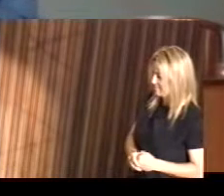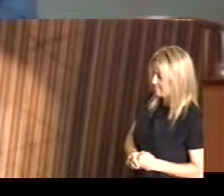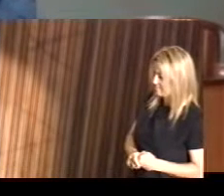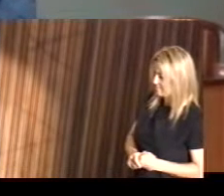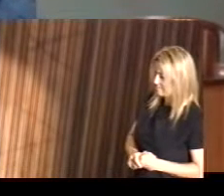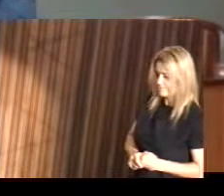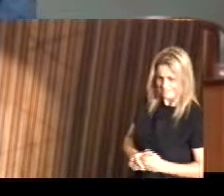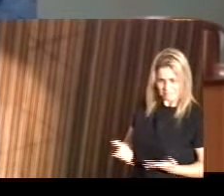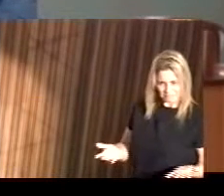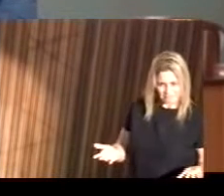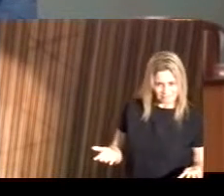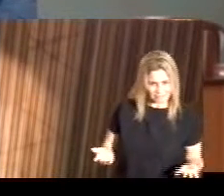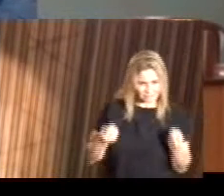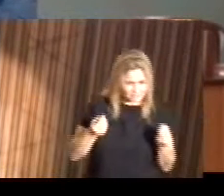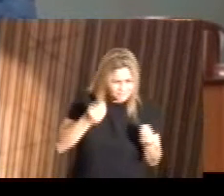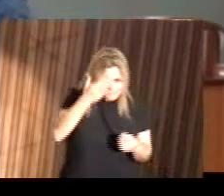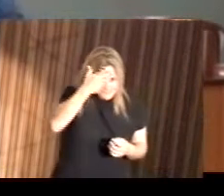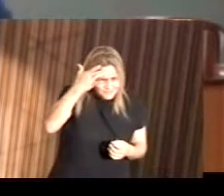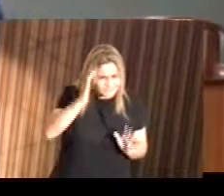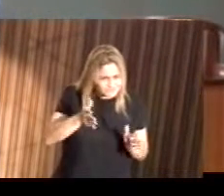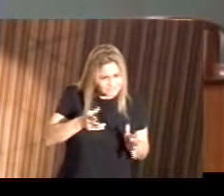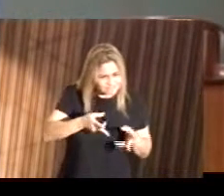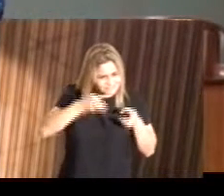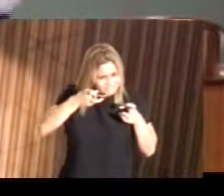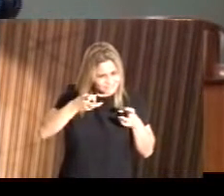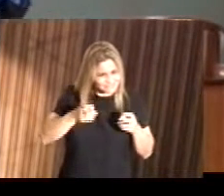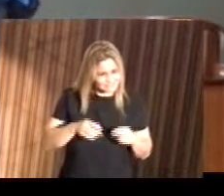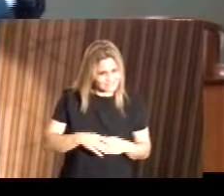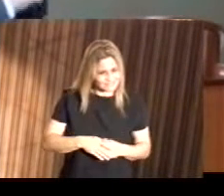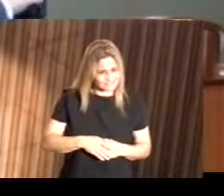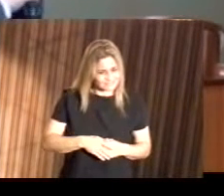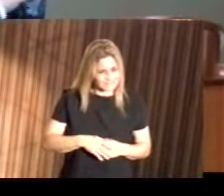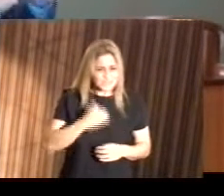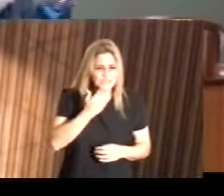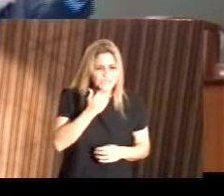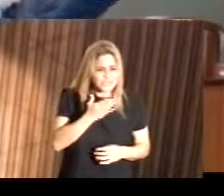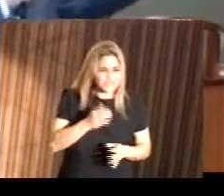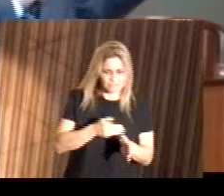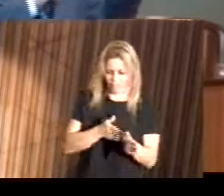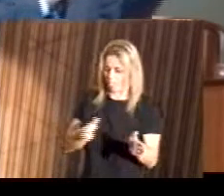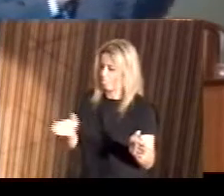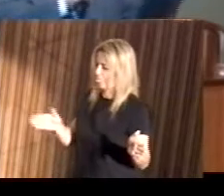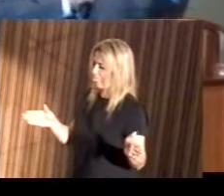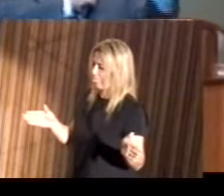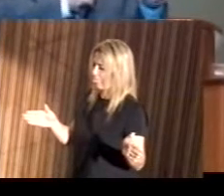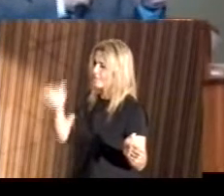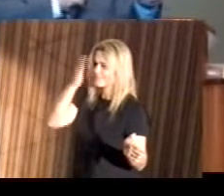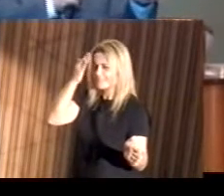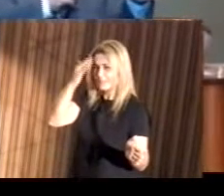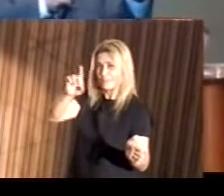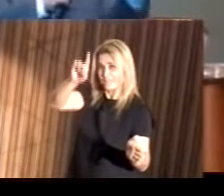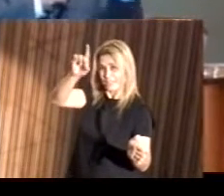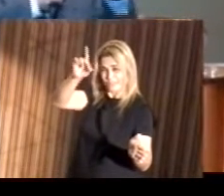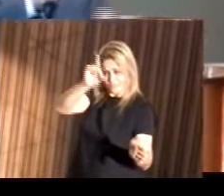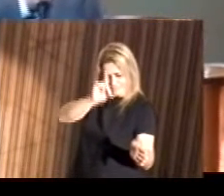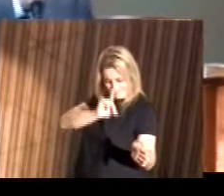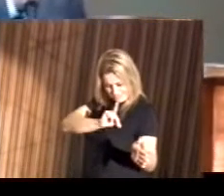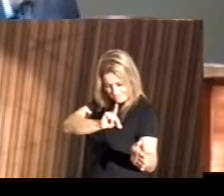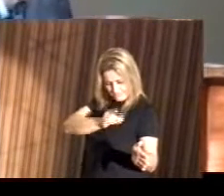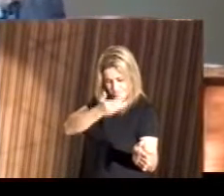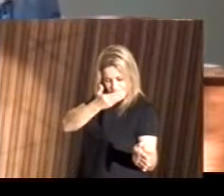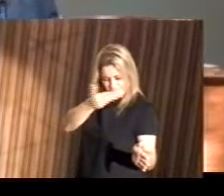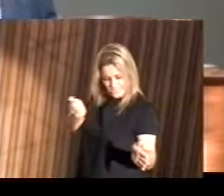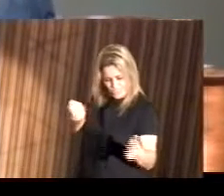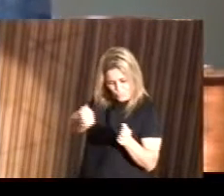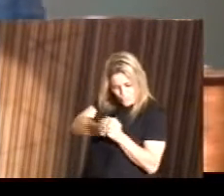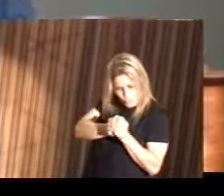É interessante isso. A gente fica apaixonado pelos sistemas de valores, mas a gente sabe quem mora no coração da gente, quem é o dono do coração